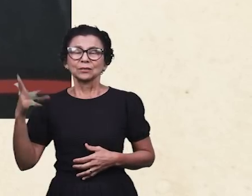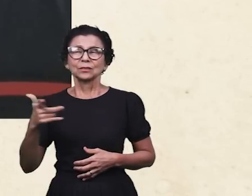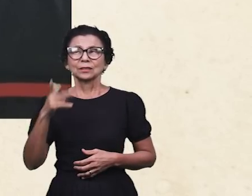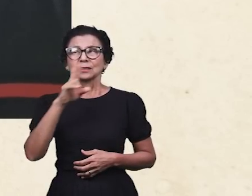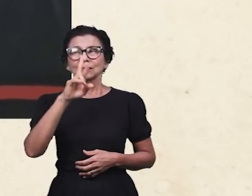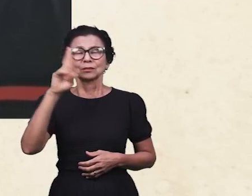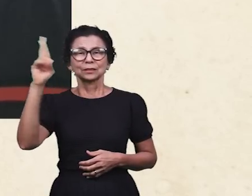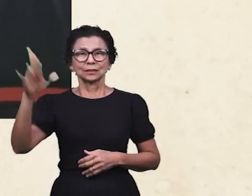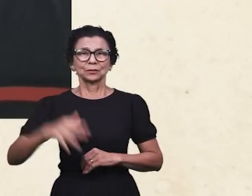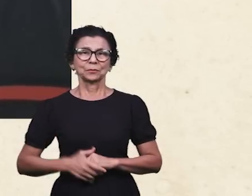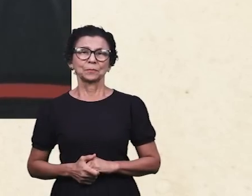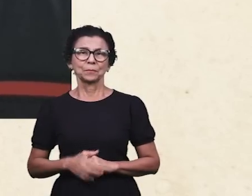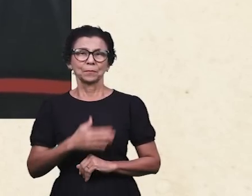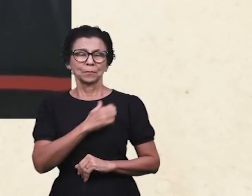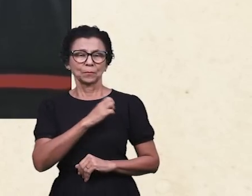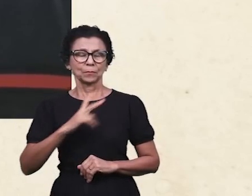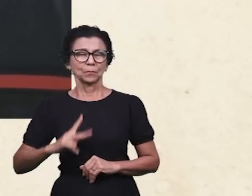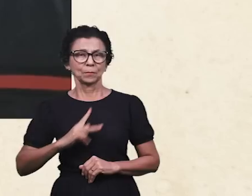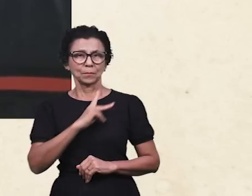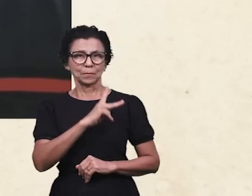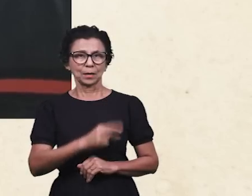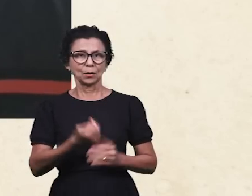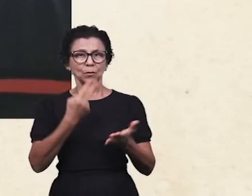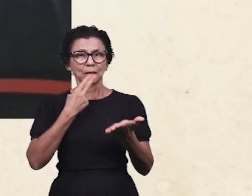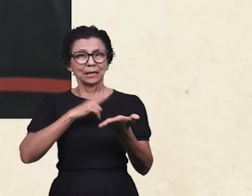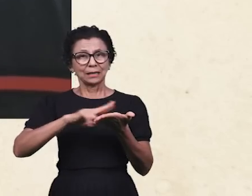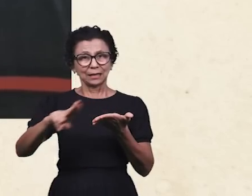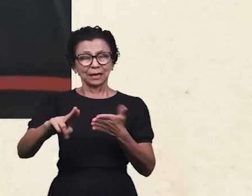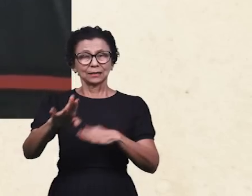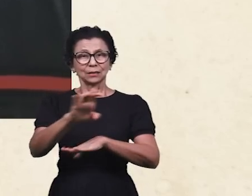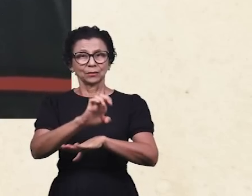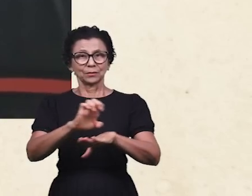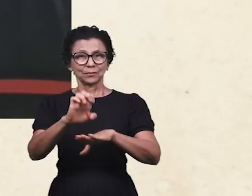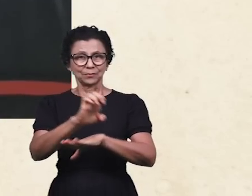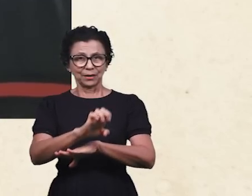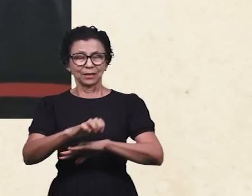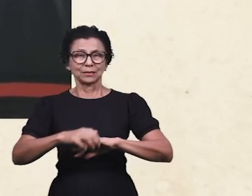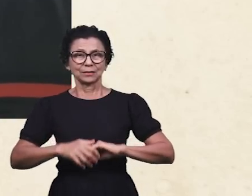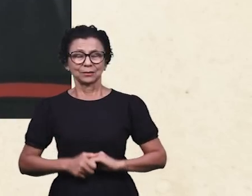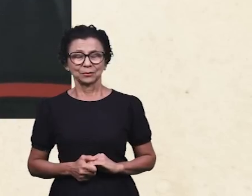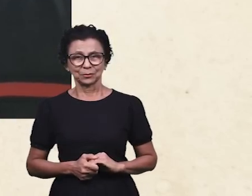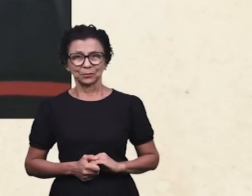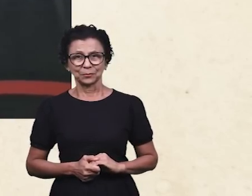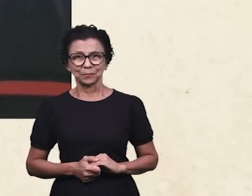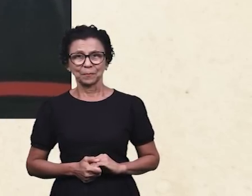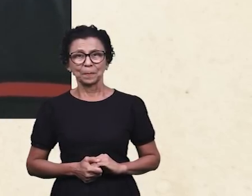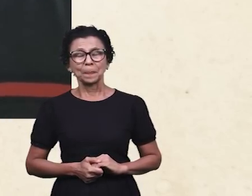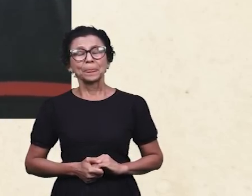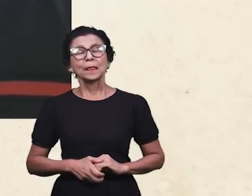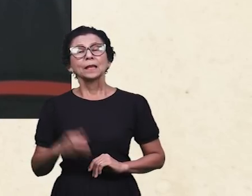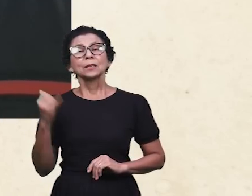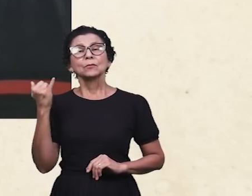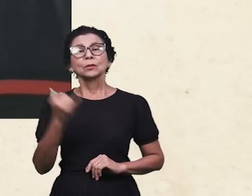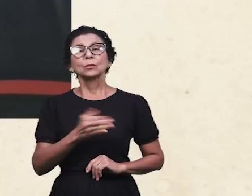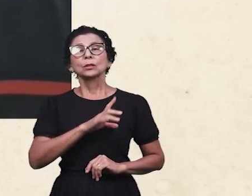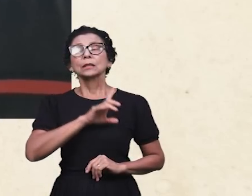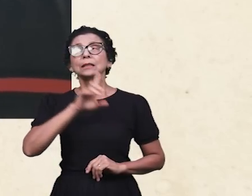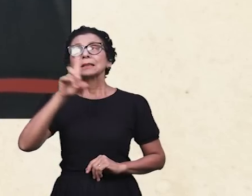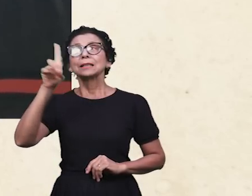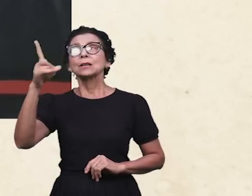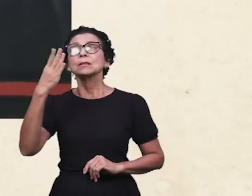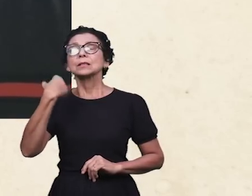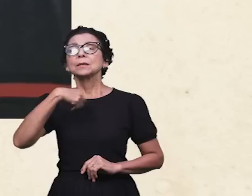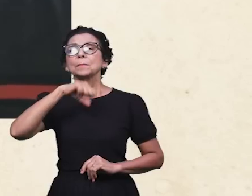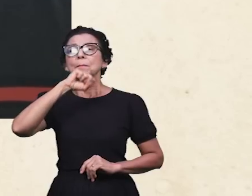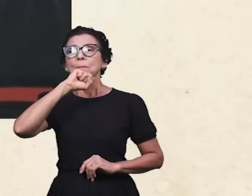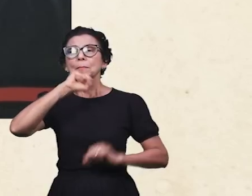apóstolo Paulo, ao escrever aos Efésios, registrou que o nosso Deus e Pai já nos abençoou